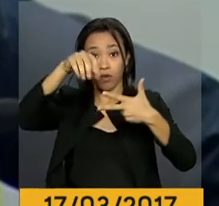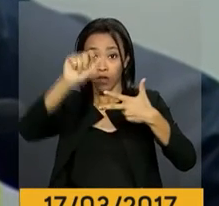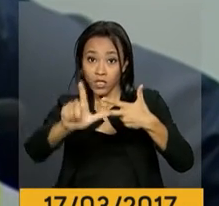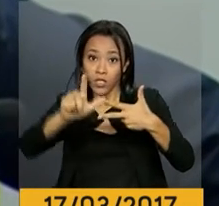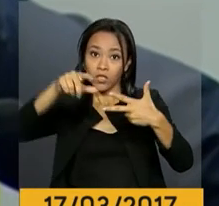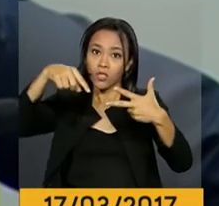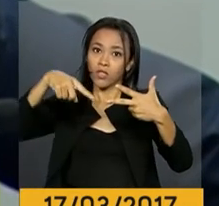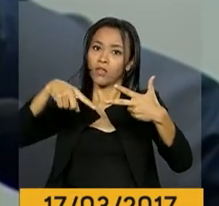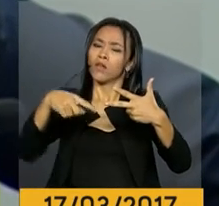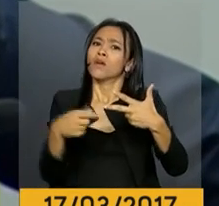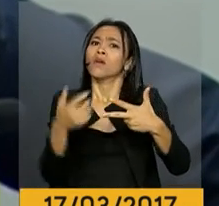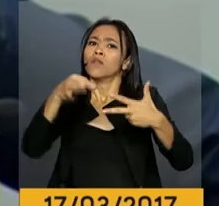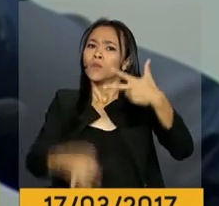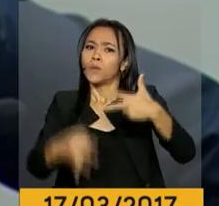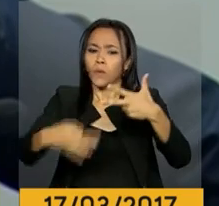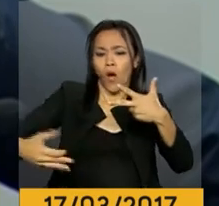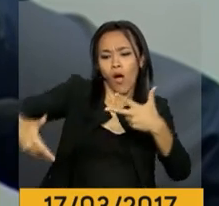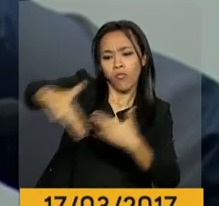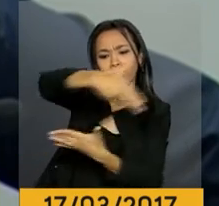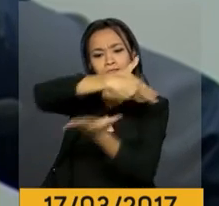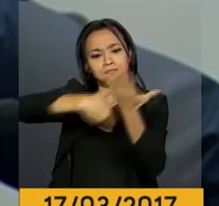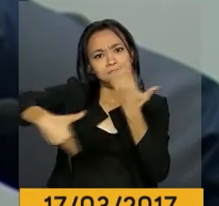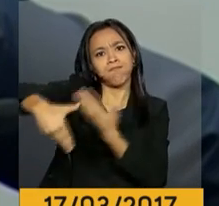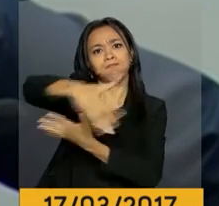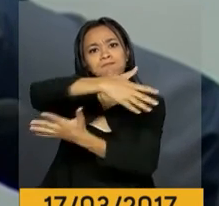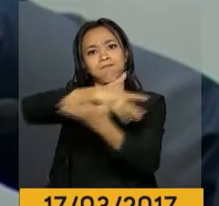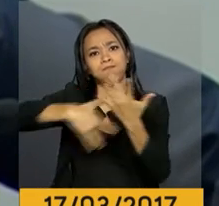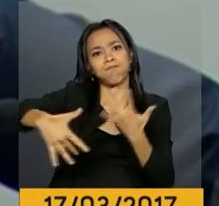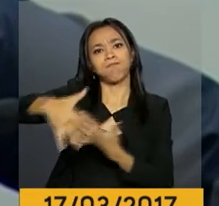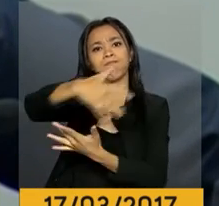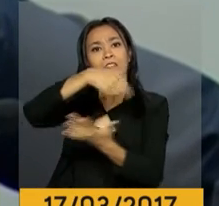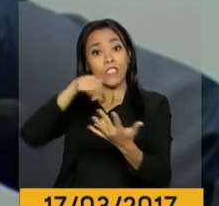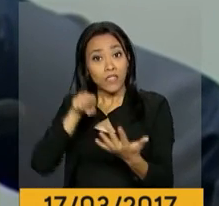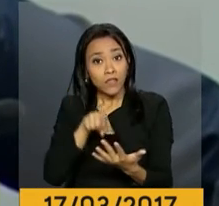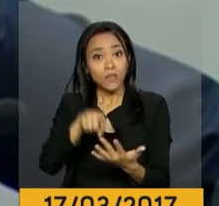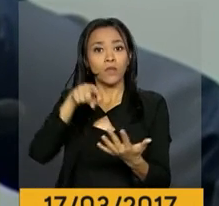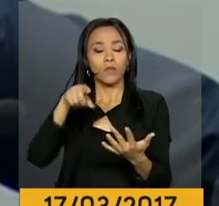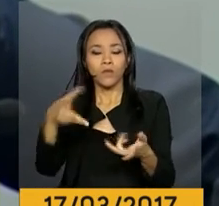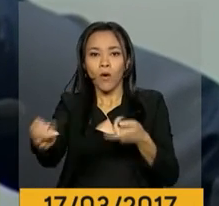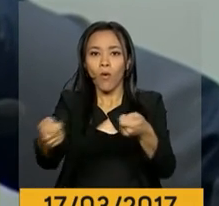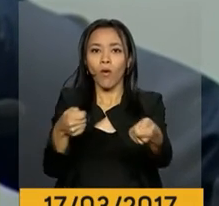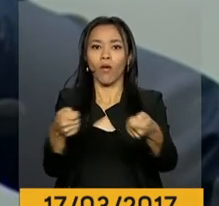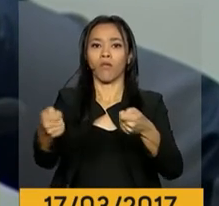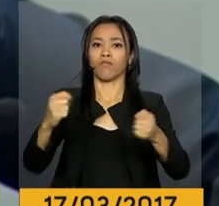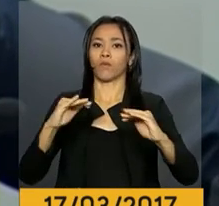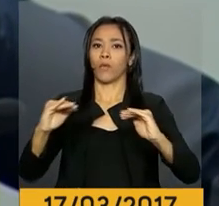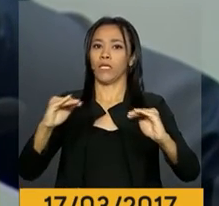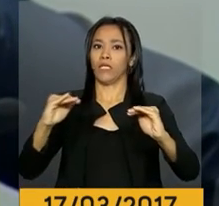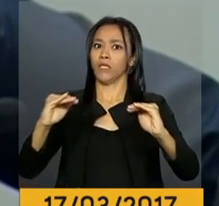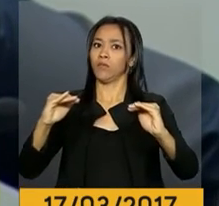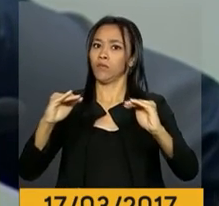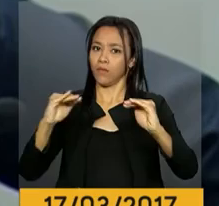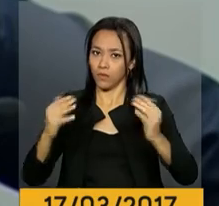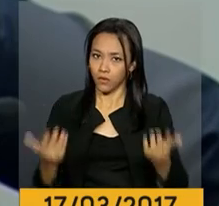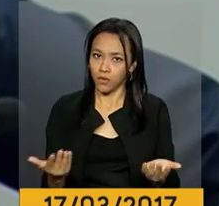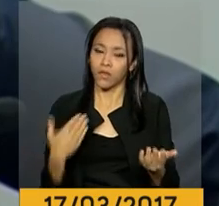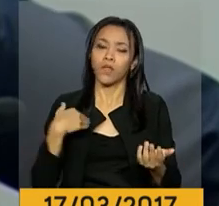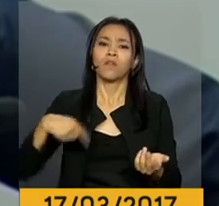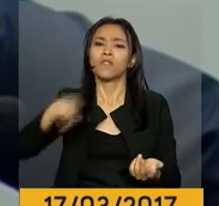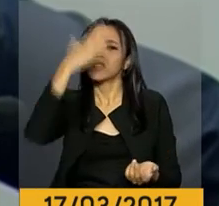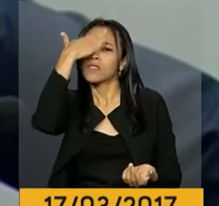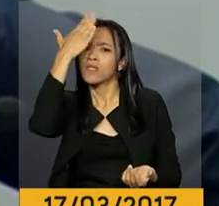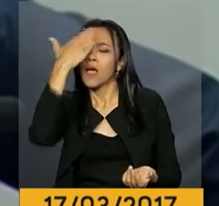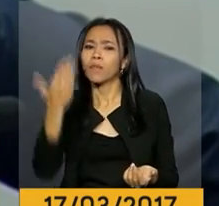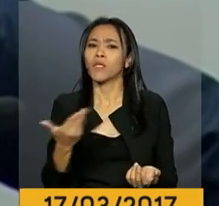se estabeleceu entre os poderes de Estado, que é o fator de estabilização. Os senhores sabem que estas coisas que os